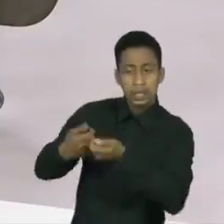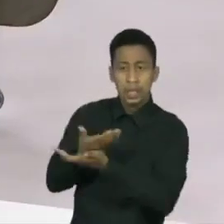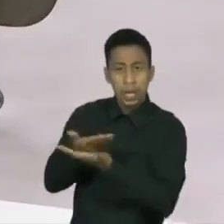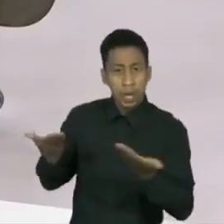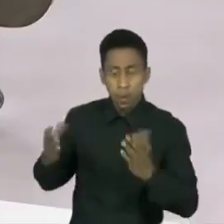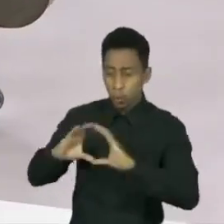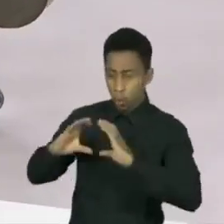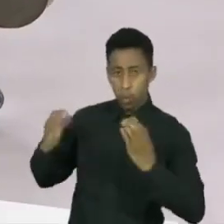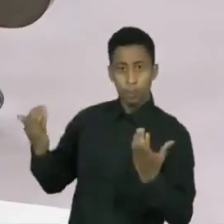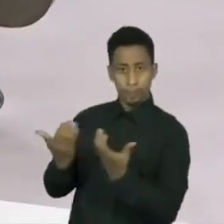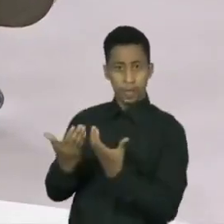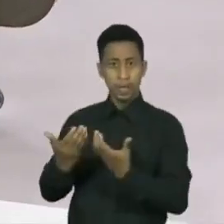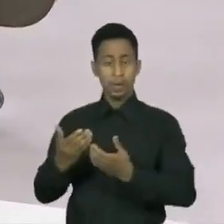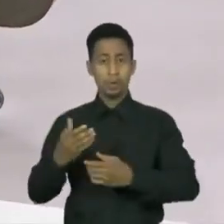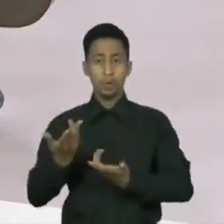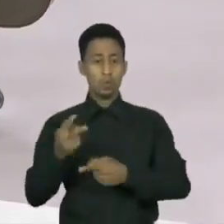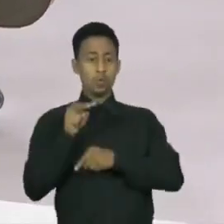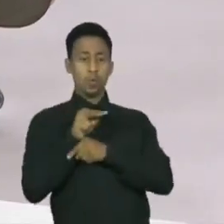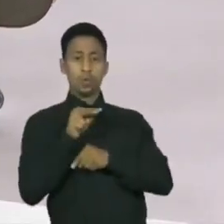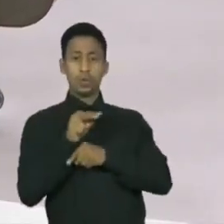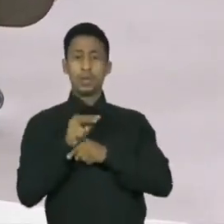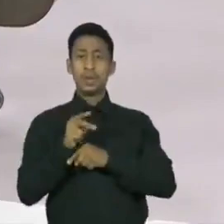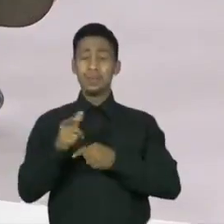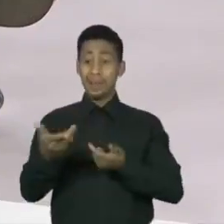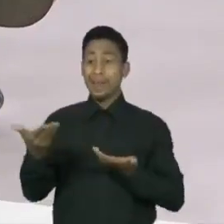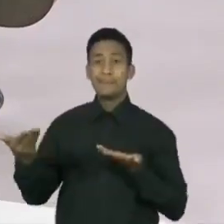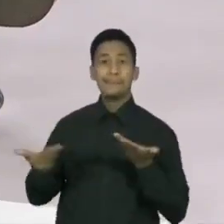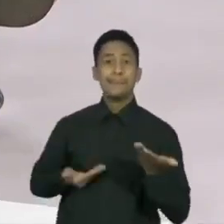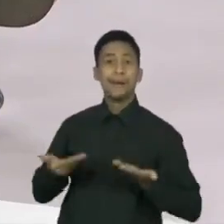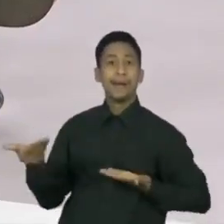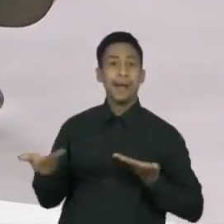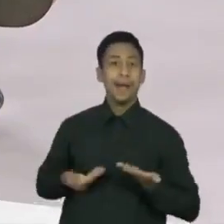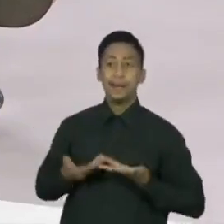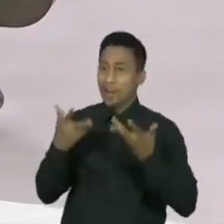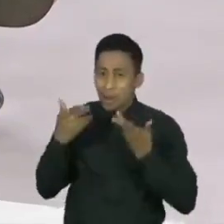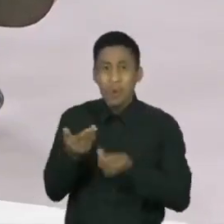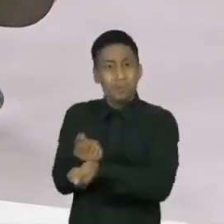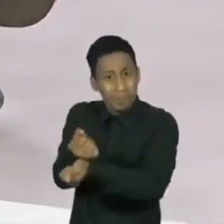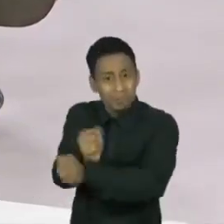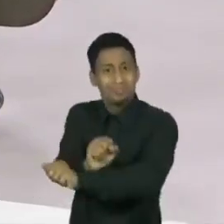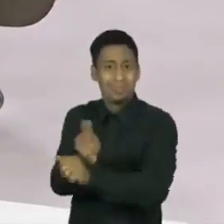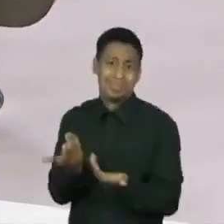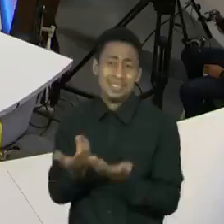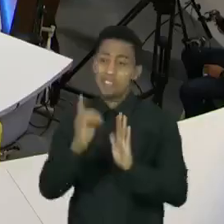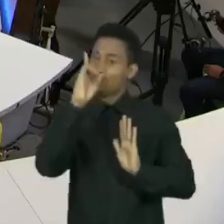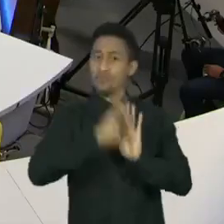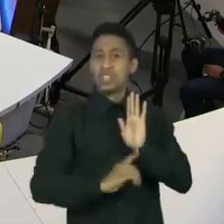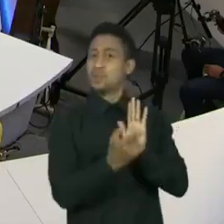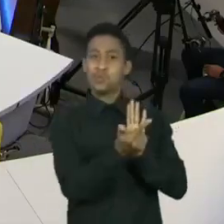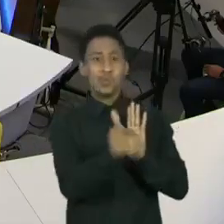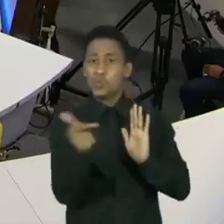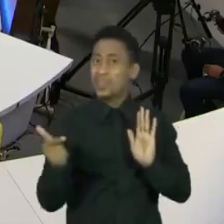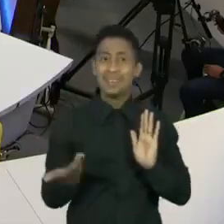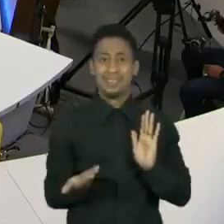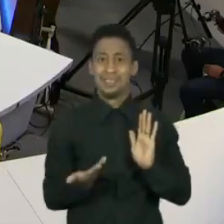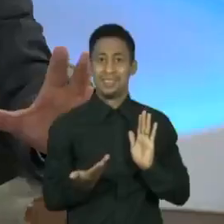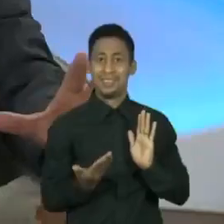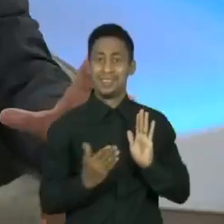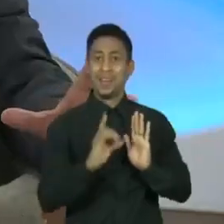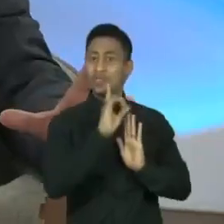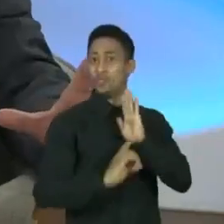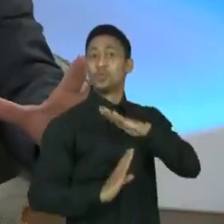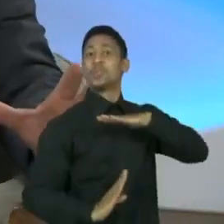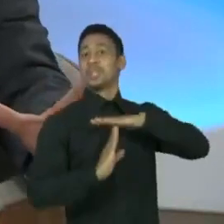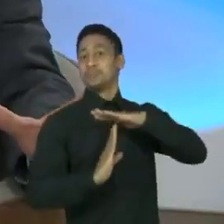vivem reclusas, né, cerceadas, com seus direitos limitados. Ou seja,